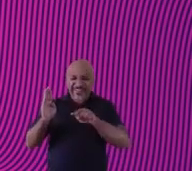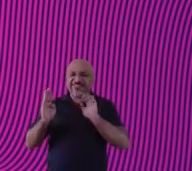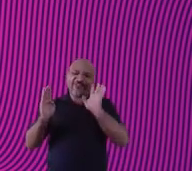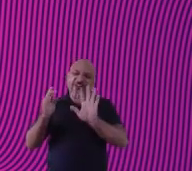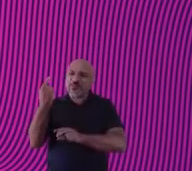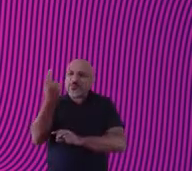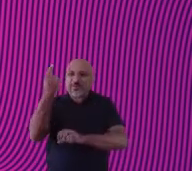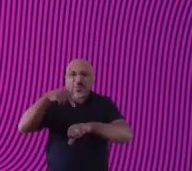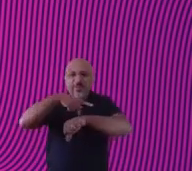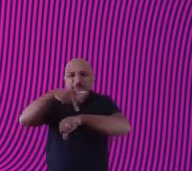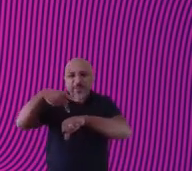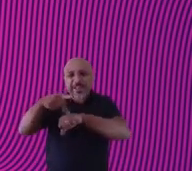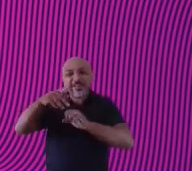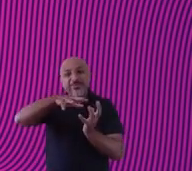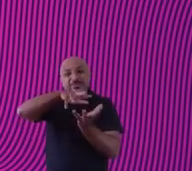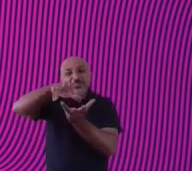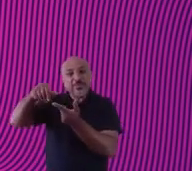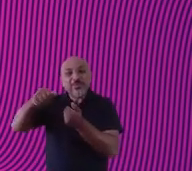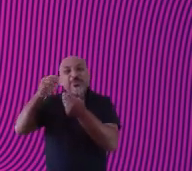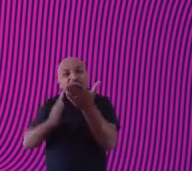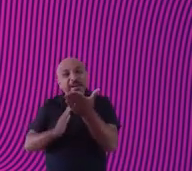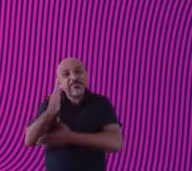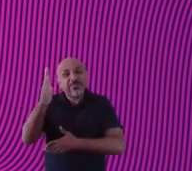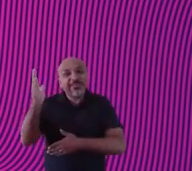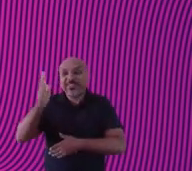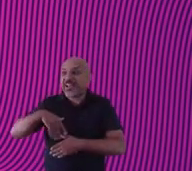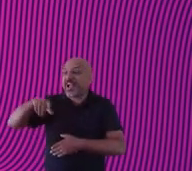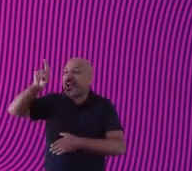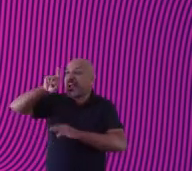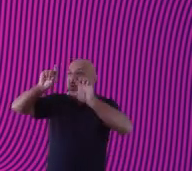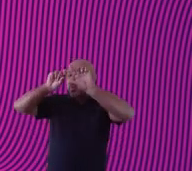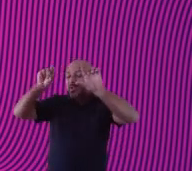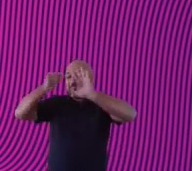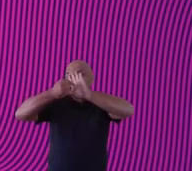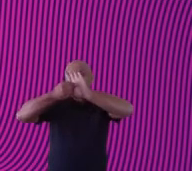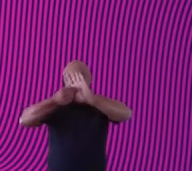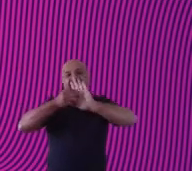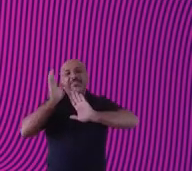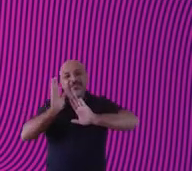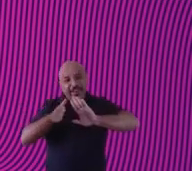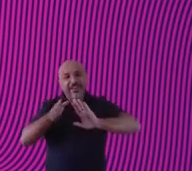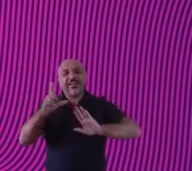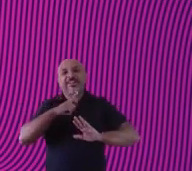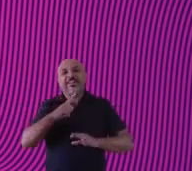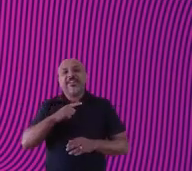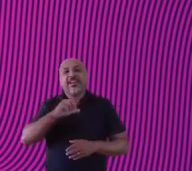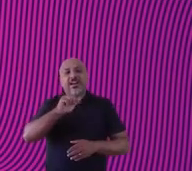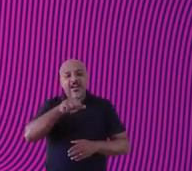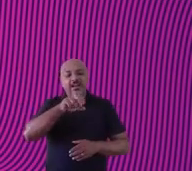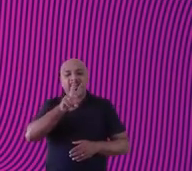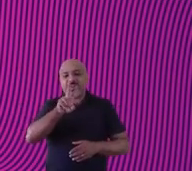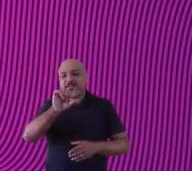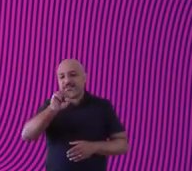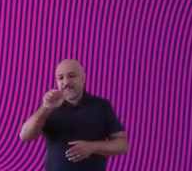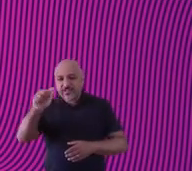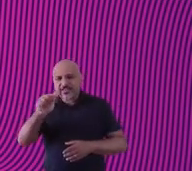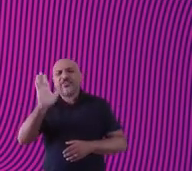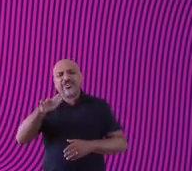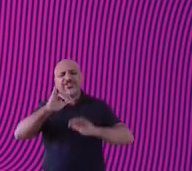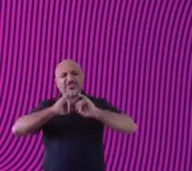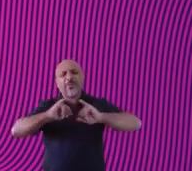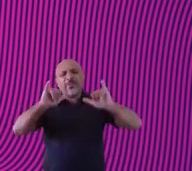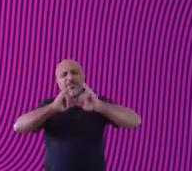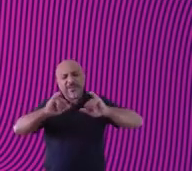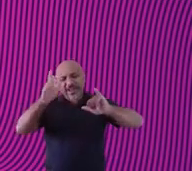foi o primeiro país do mundo a provar na haste do apresentação ainda tava correndo e avisa já tinha publicado baseado nisso